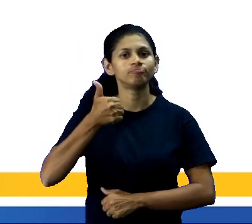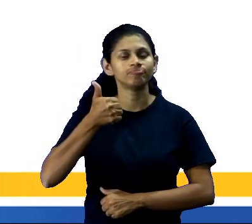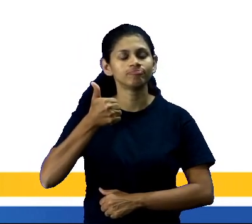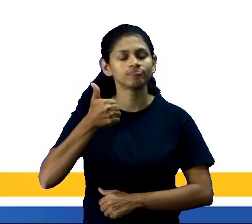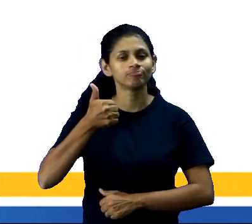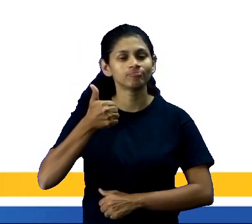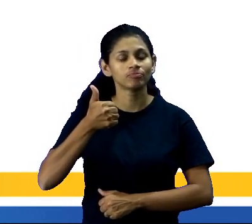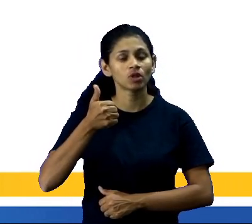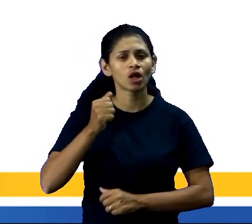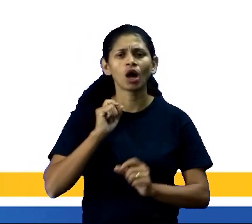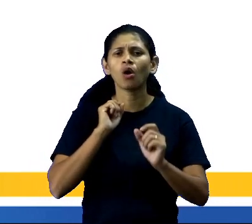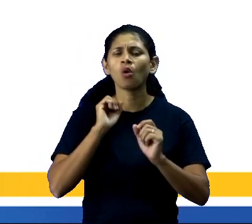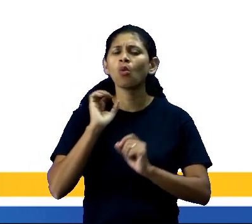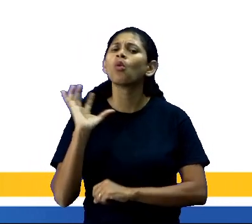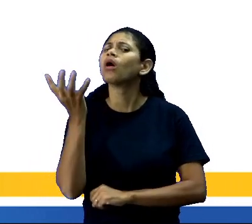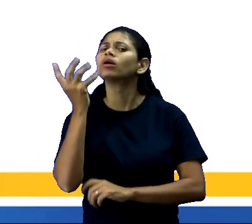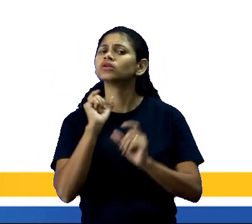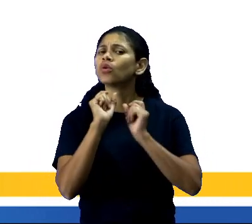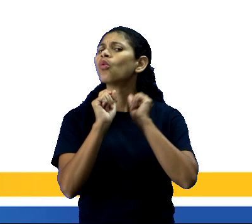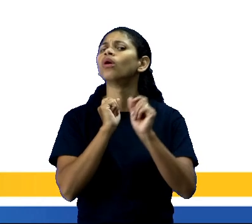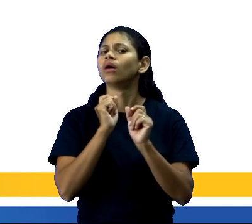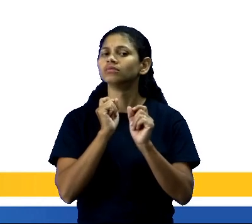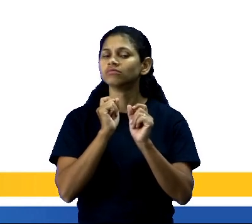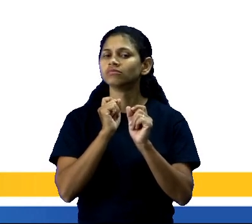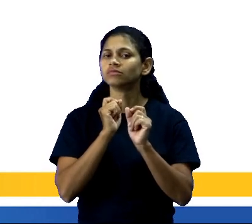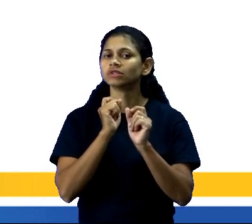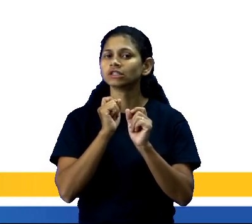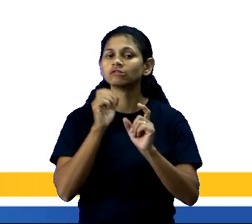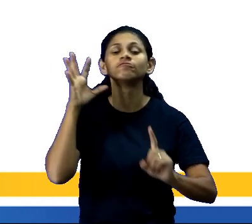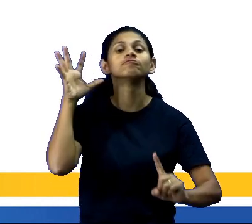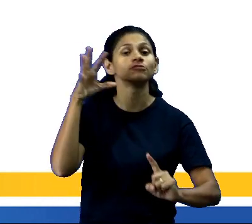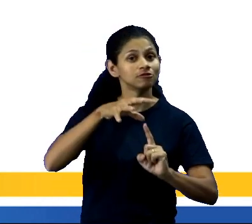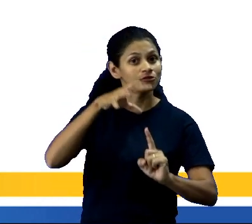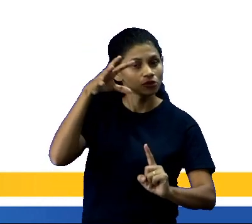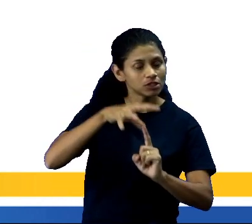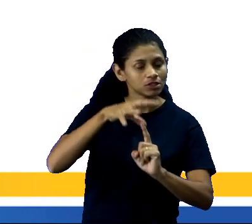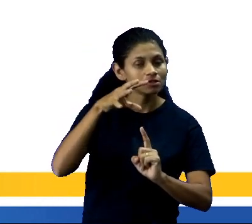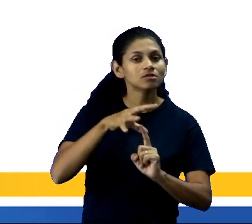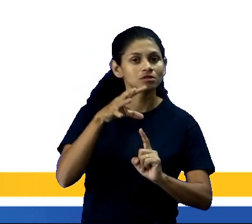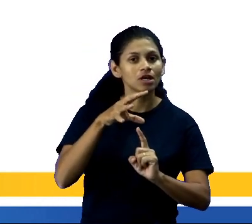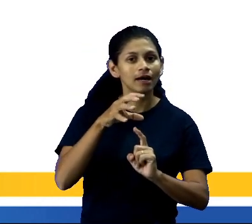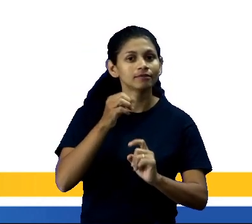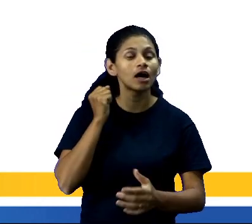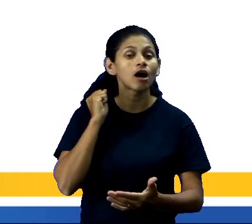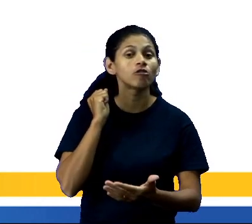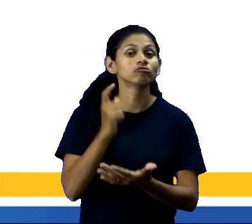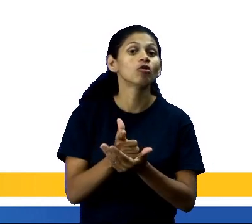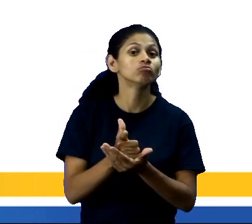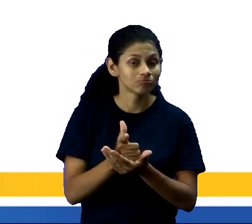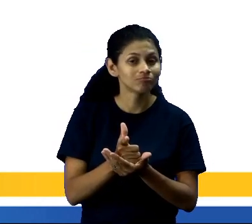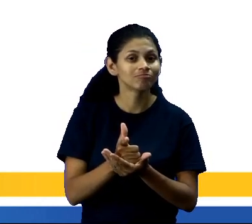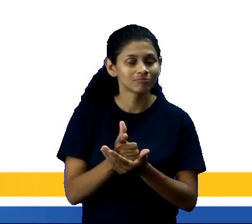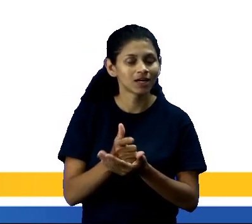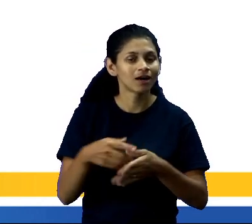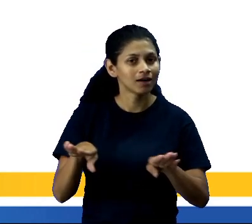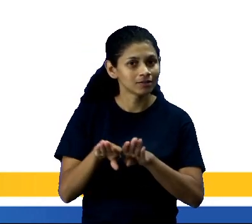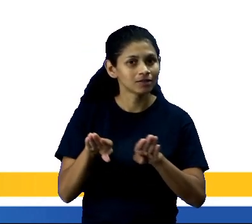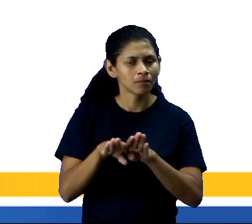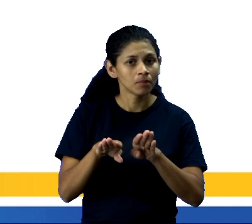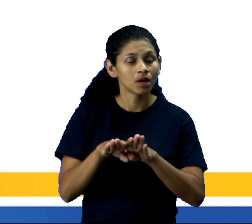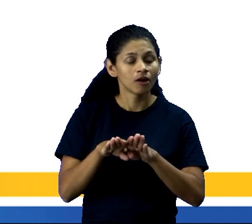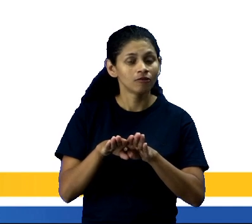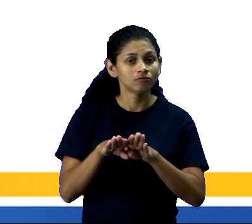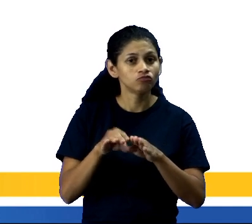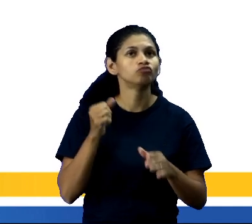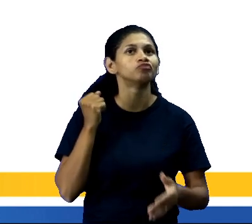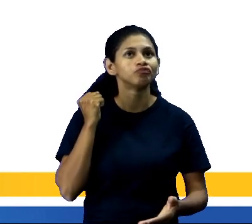sendo persuadidas, né, pelos comentários, elas acabam sendo convencidas a comprarem também o livro. Nossa, vou comprar